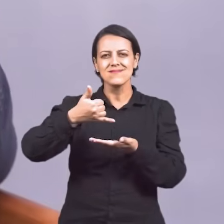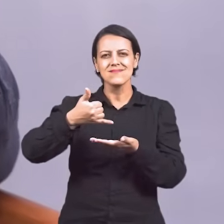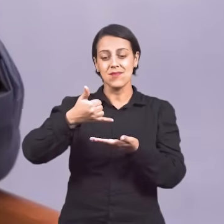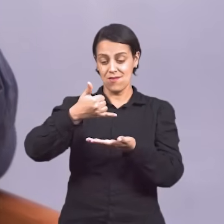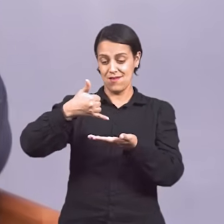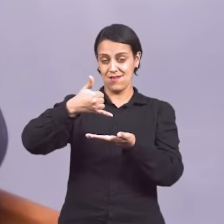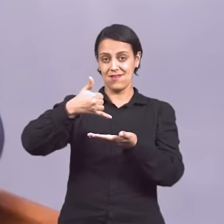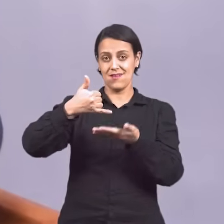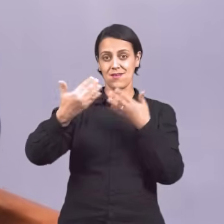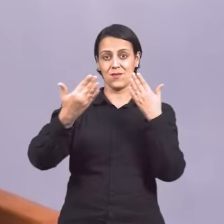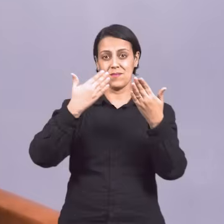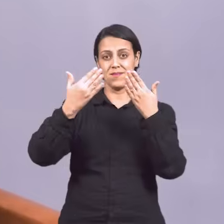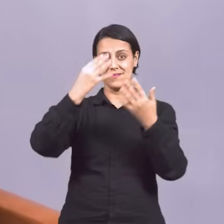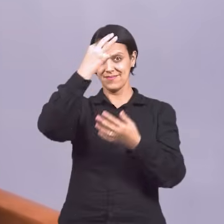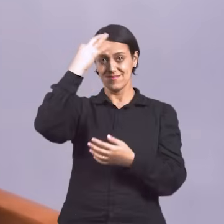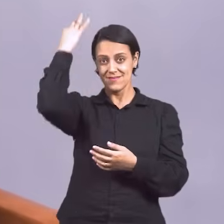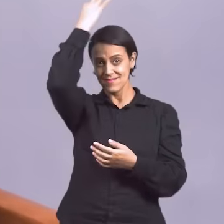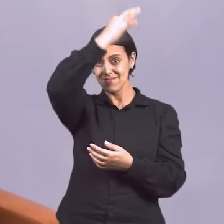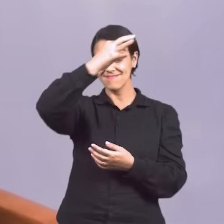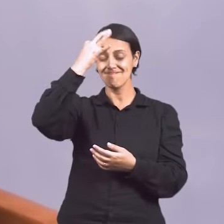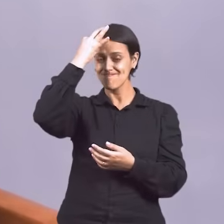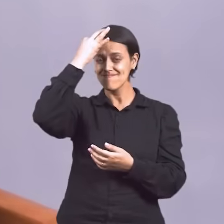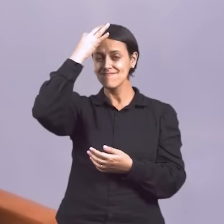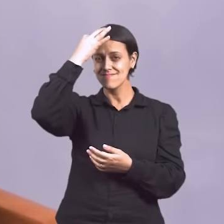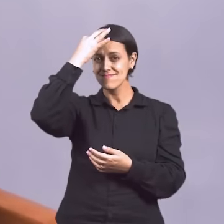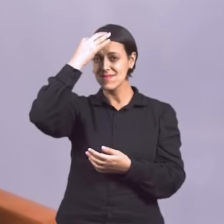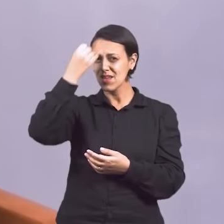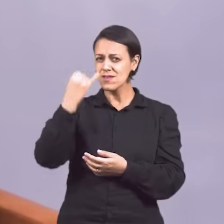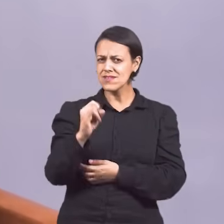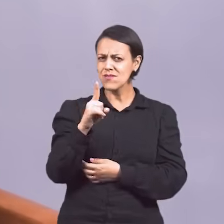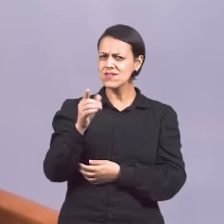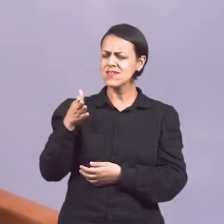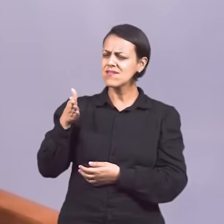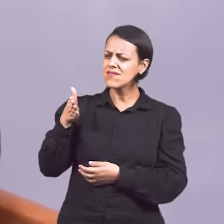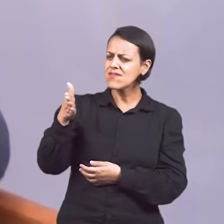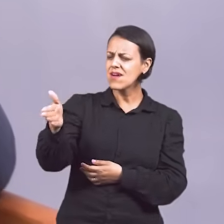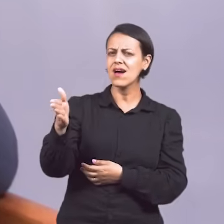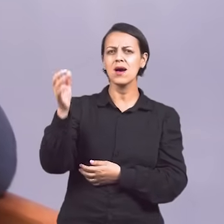Santo. Então, quando você se desperta e vai à madrugada colher